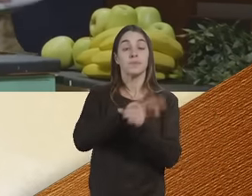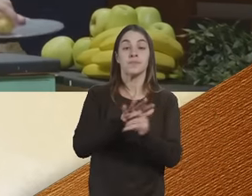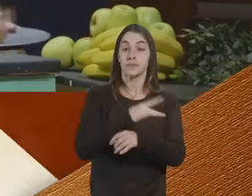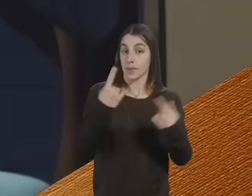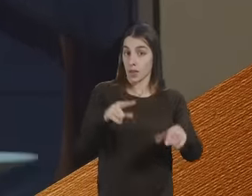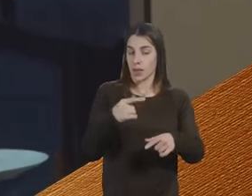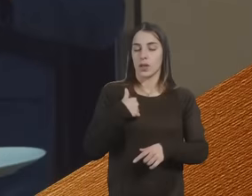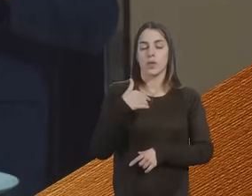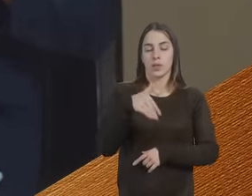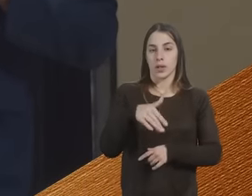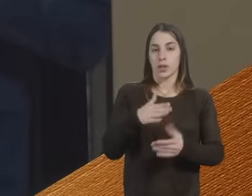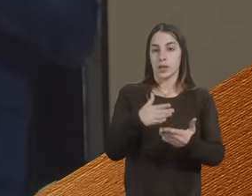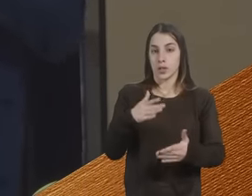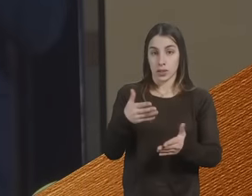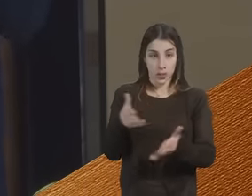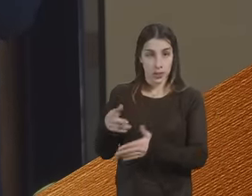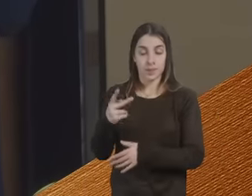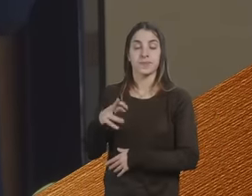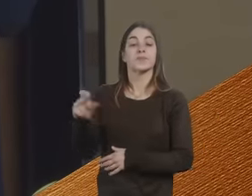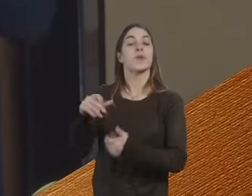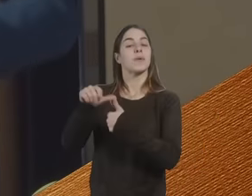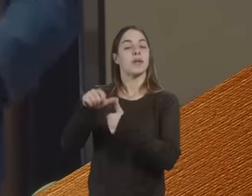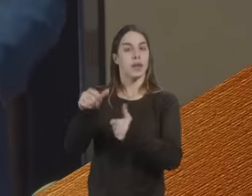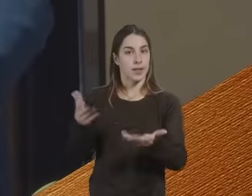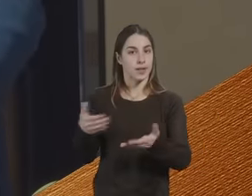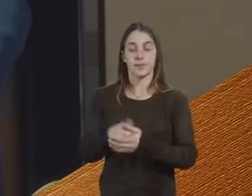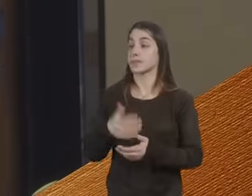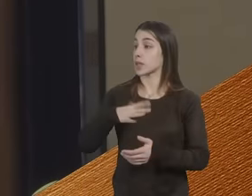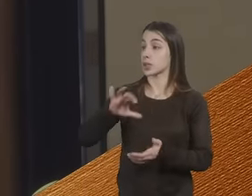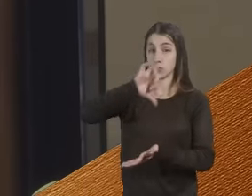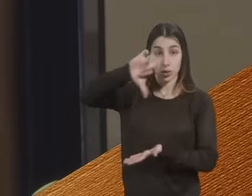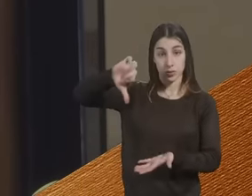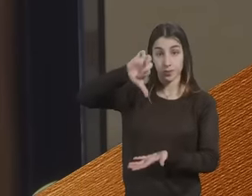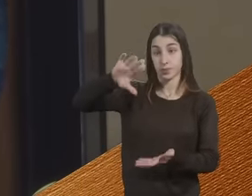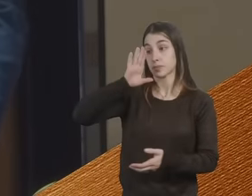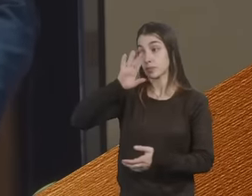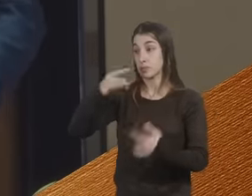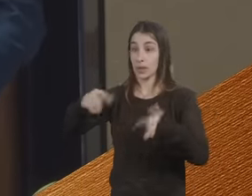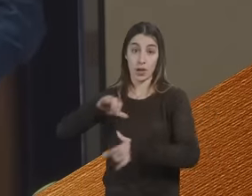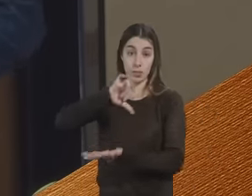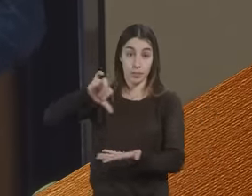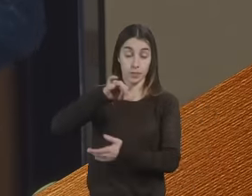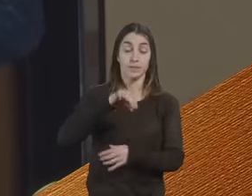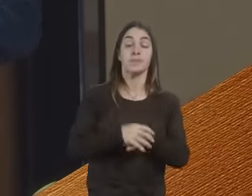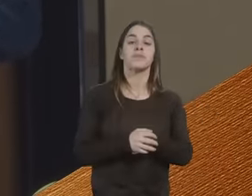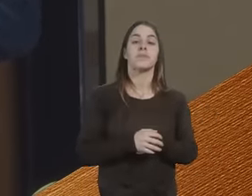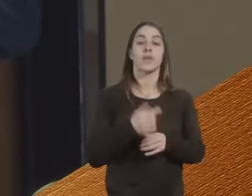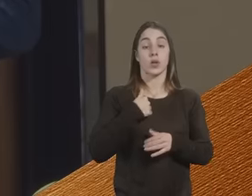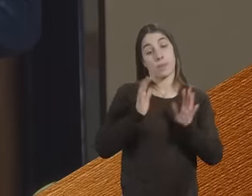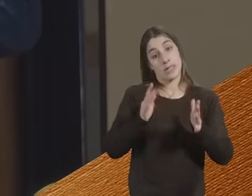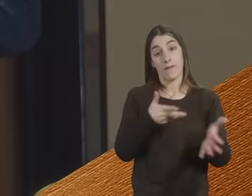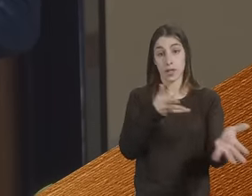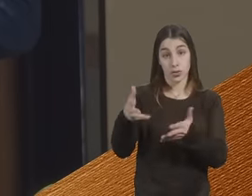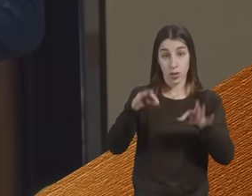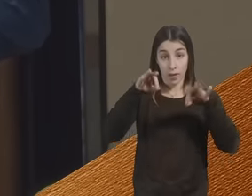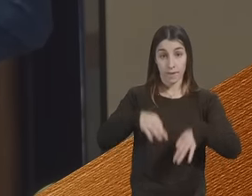aqui o Vitor. Tens aqui as batatinhas. Assim, tu queres molho? Se tiveres um molho, eu gosto muito desse molho. Vou precisar da vossa ajuda no